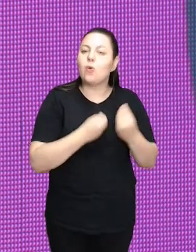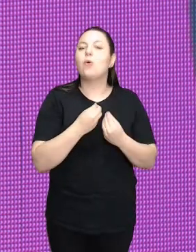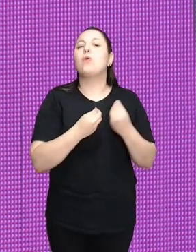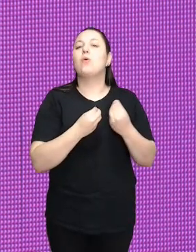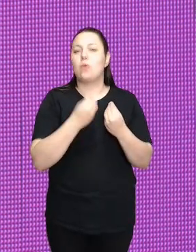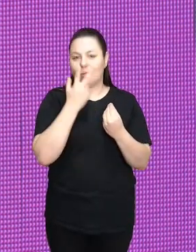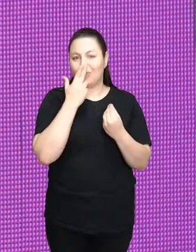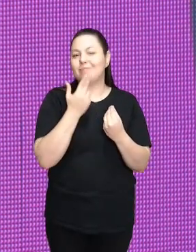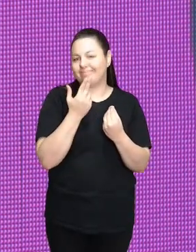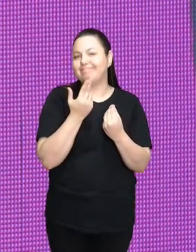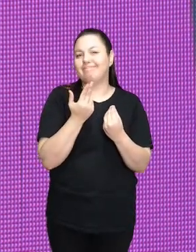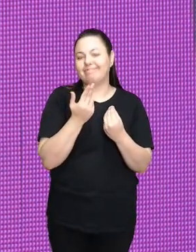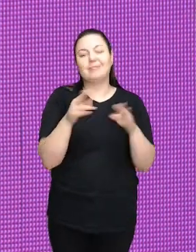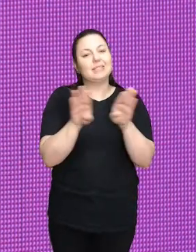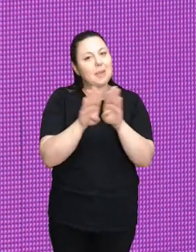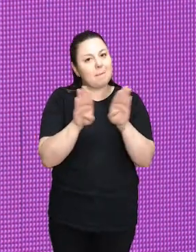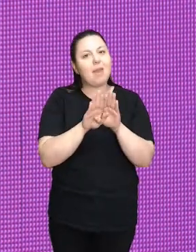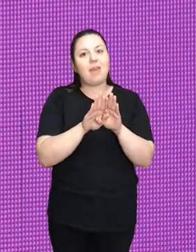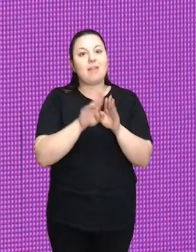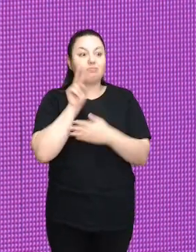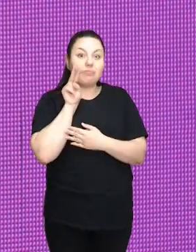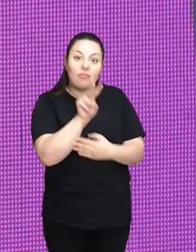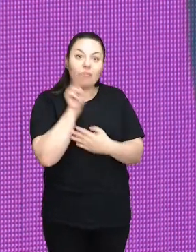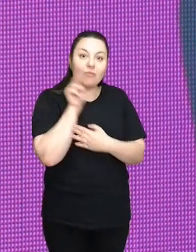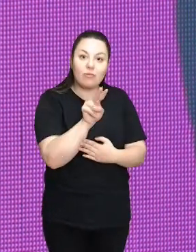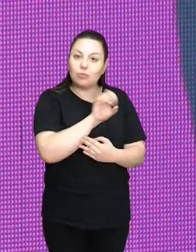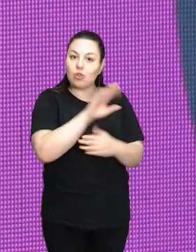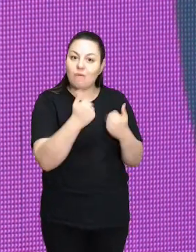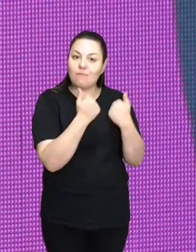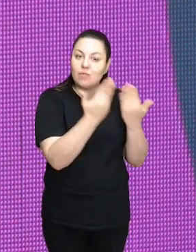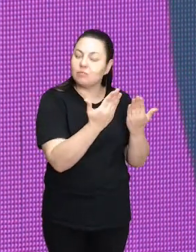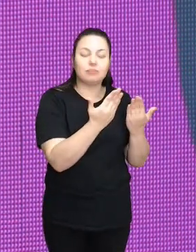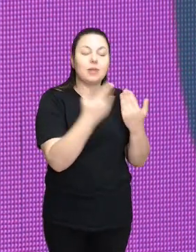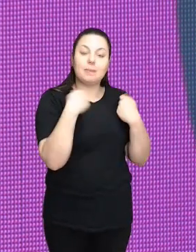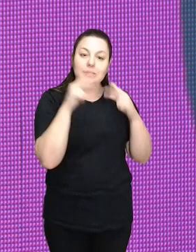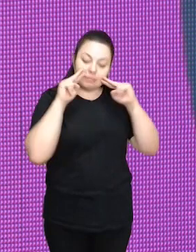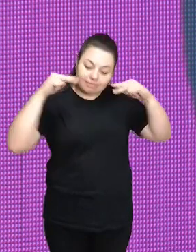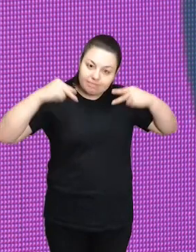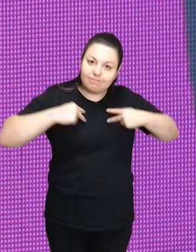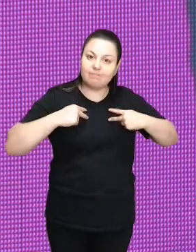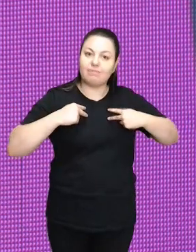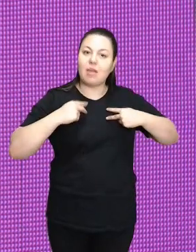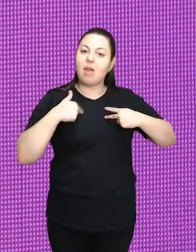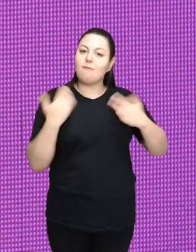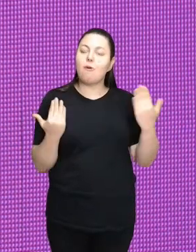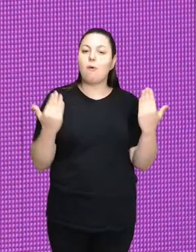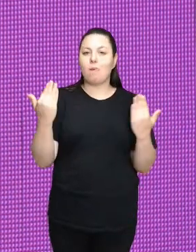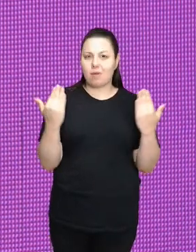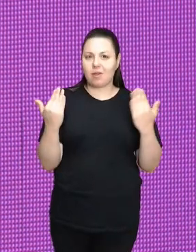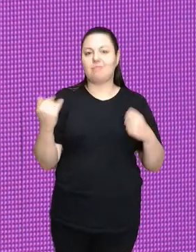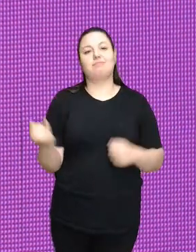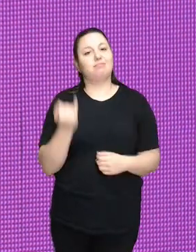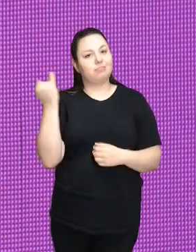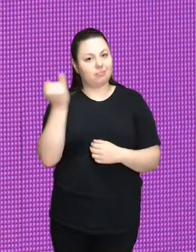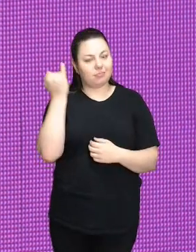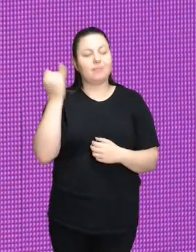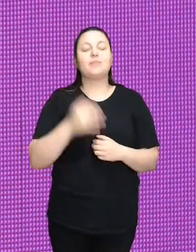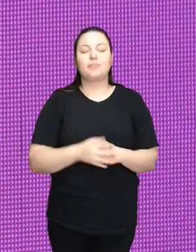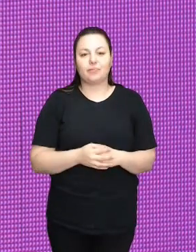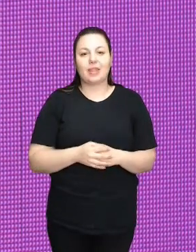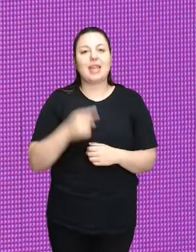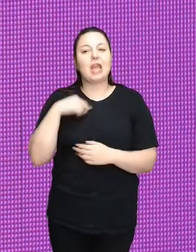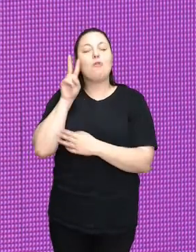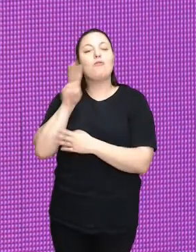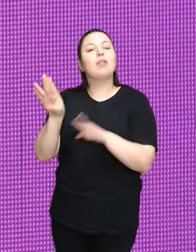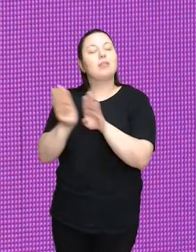falou, muito desse olhar para a gente, né? Então, também pensar como é que a gente está se comparando. Essa semana também eu vi como é que a gente está se comportando, né? Como é